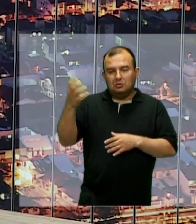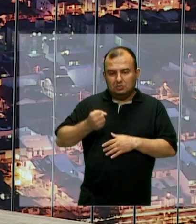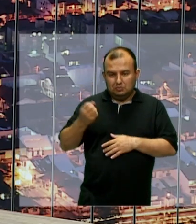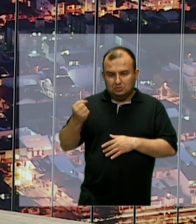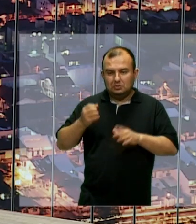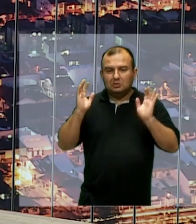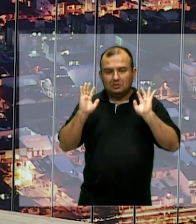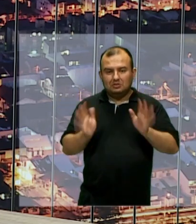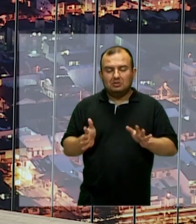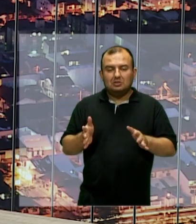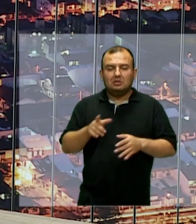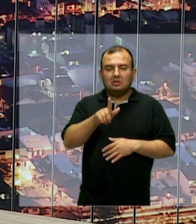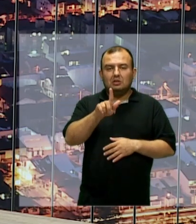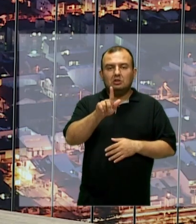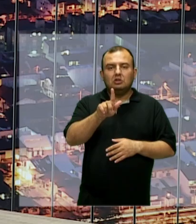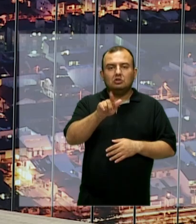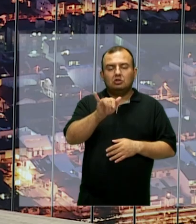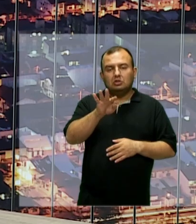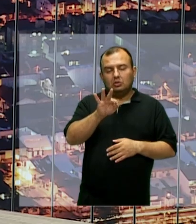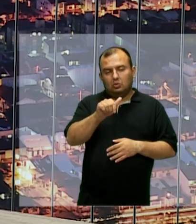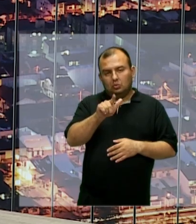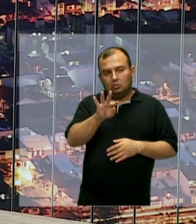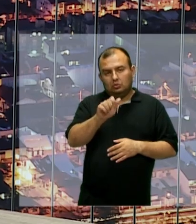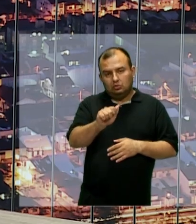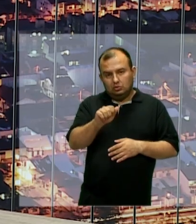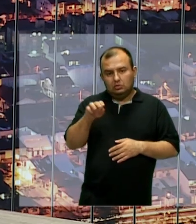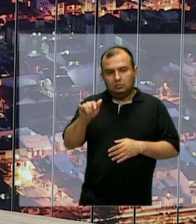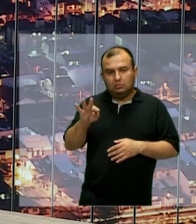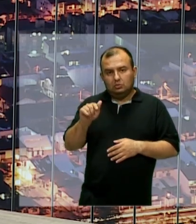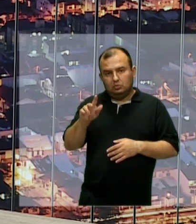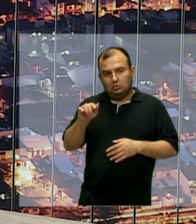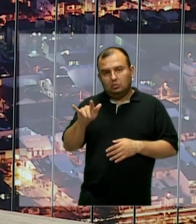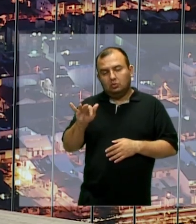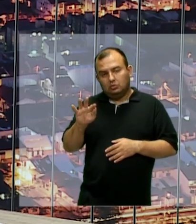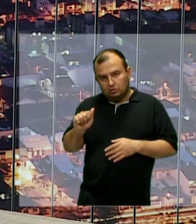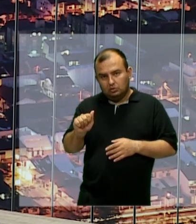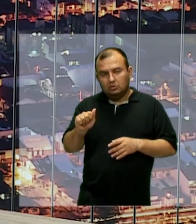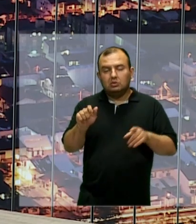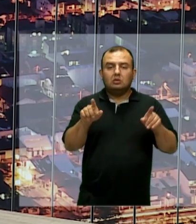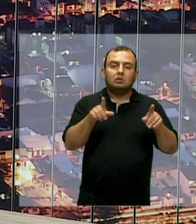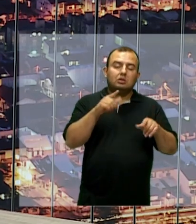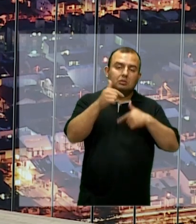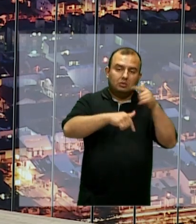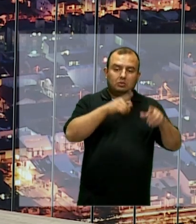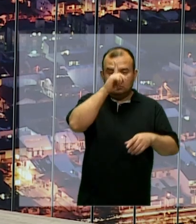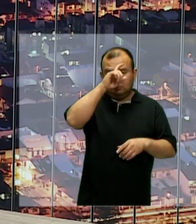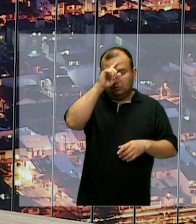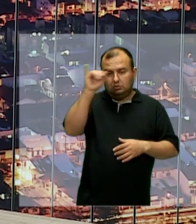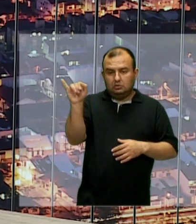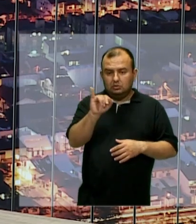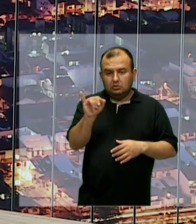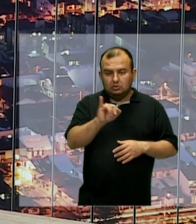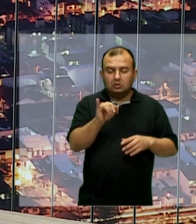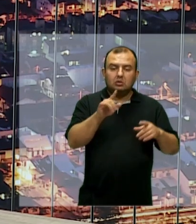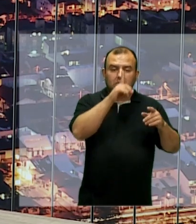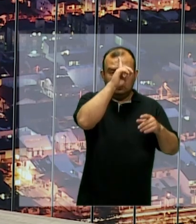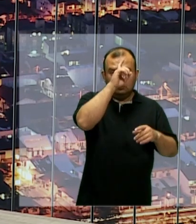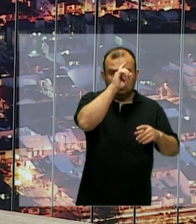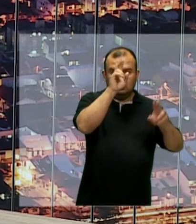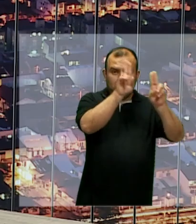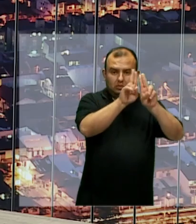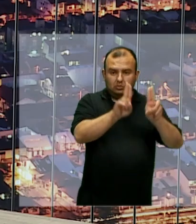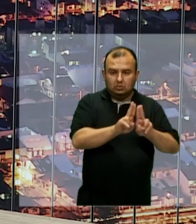né? Ginecologista, mastologista do Hospital e Maternidade Marieta e também do Hospital da Unimed